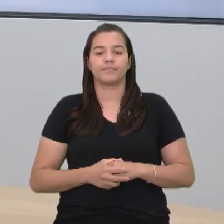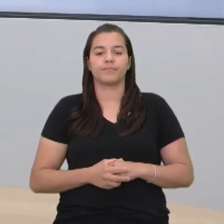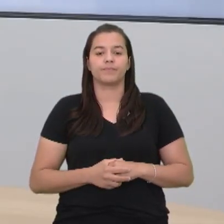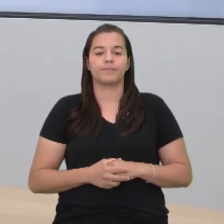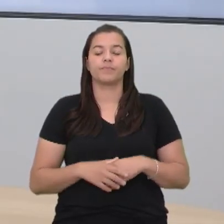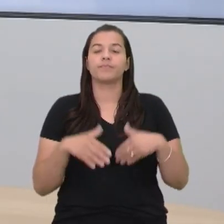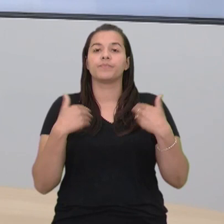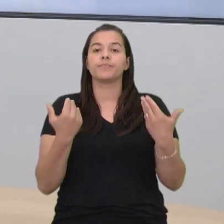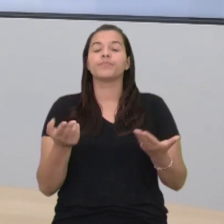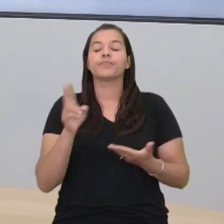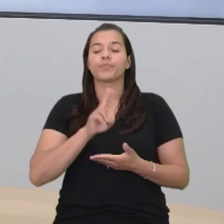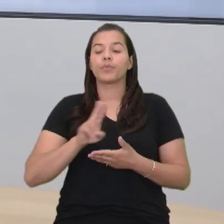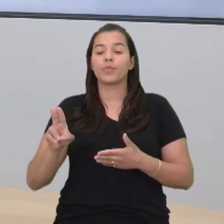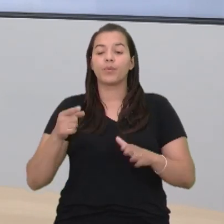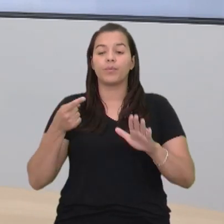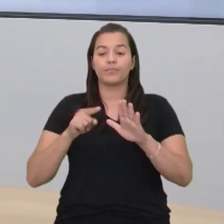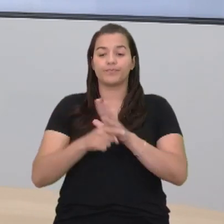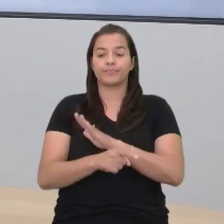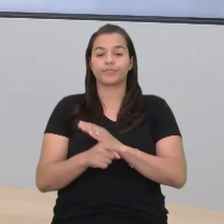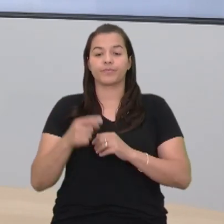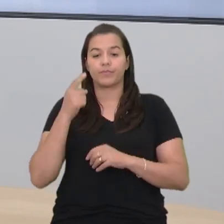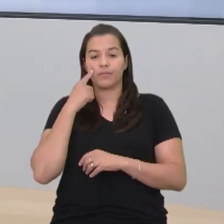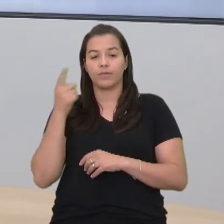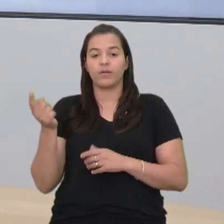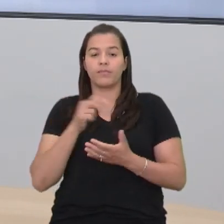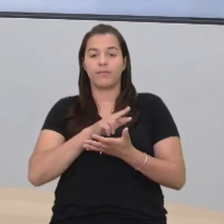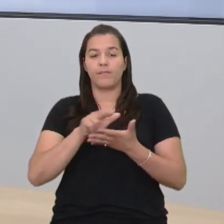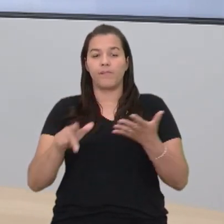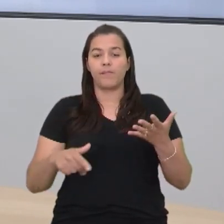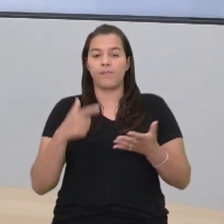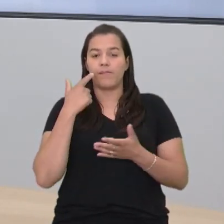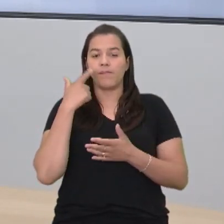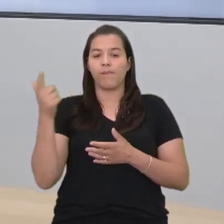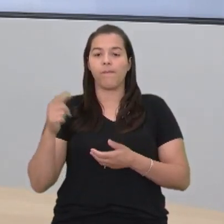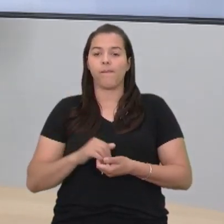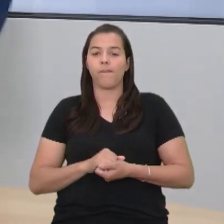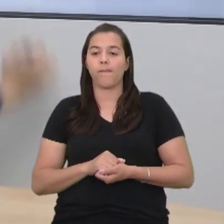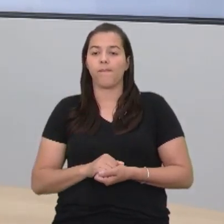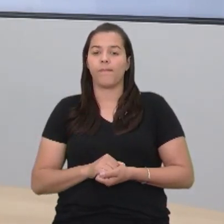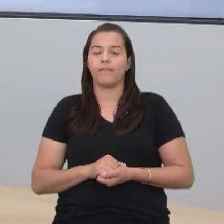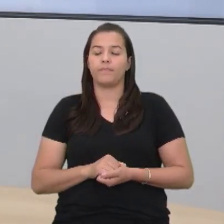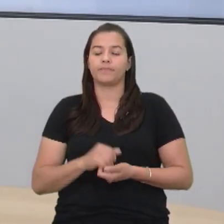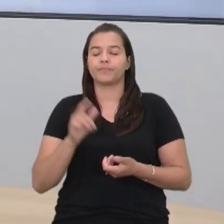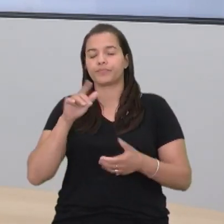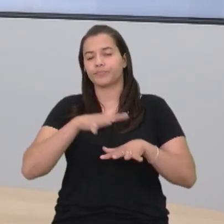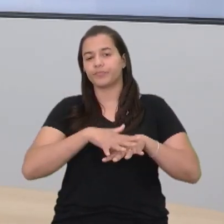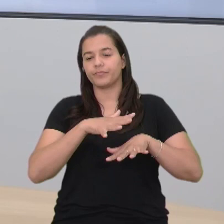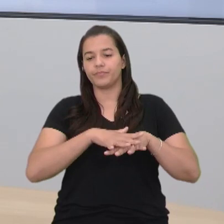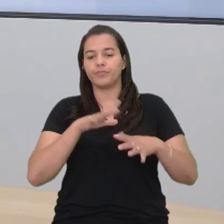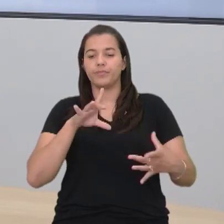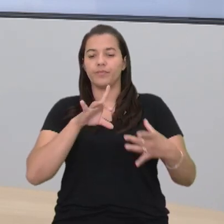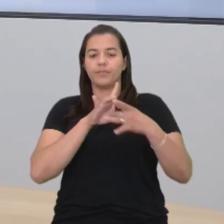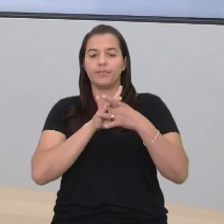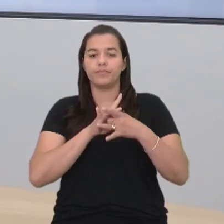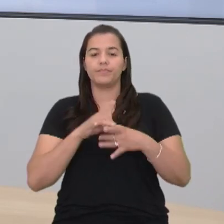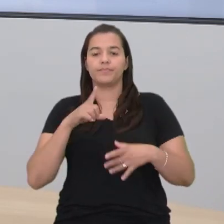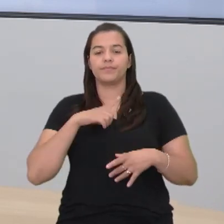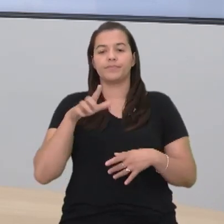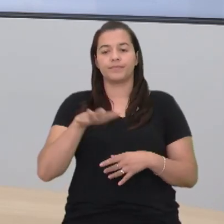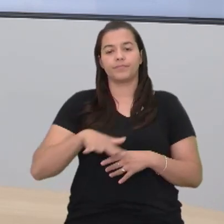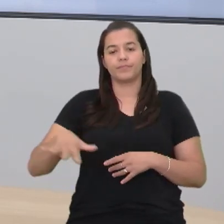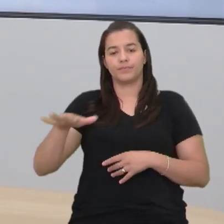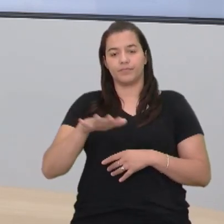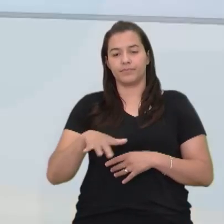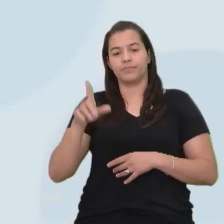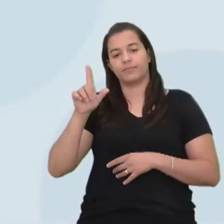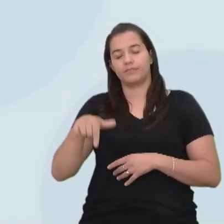nome mesmo do nosso aprofundamento? A professora já falou várias vezes hoje. Matemática conectada. E qual que é a área dele? Claro, de